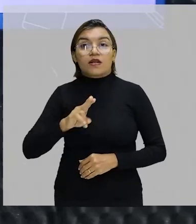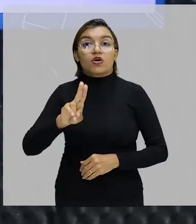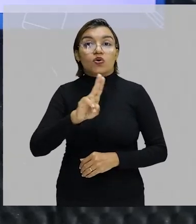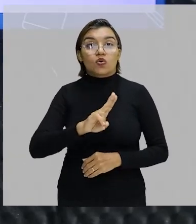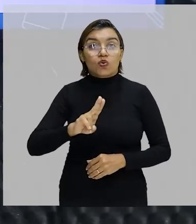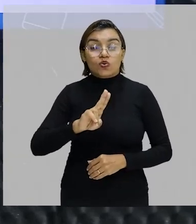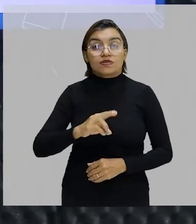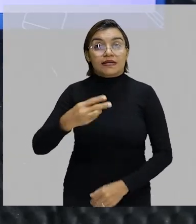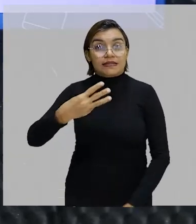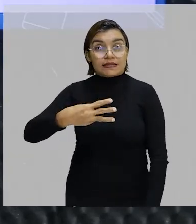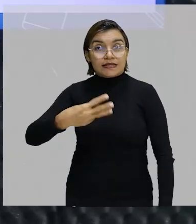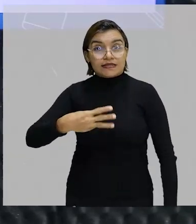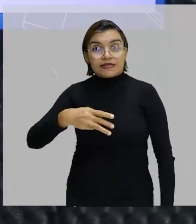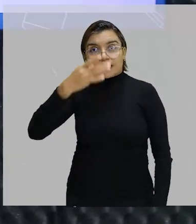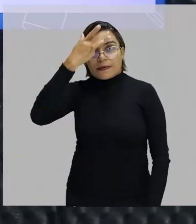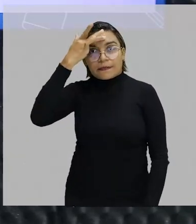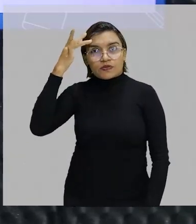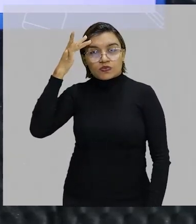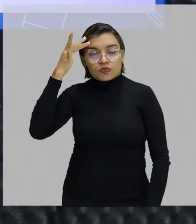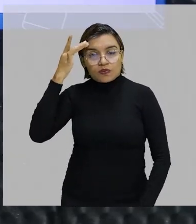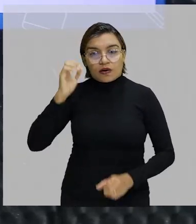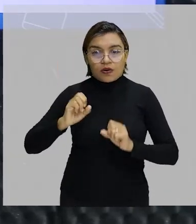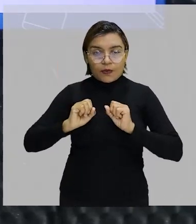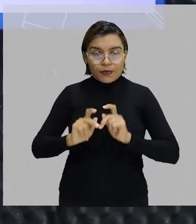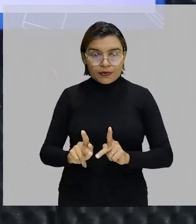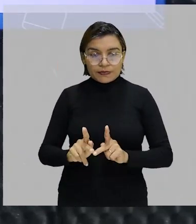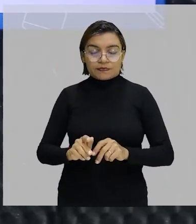ele usa a terceira pessoa, tá certo? Muito bem.